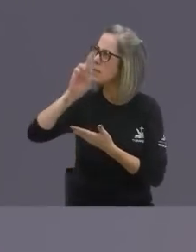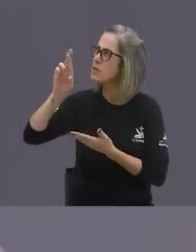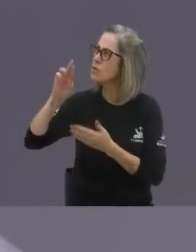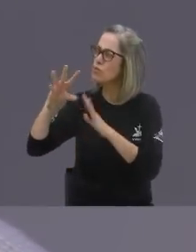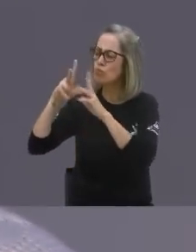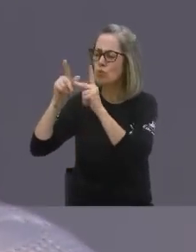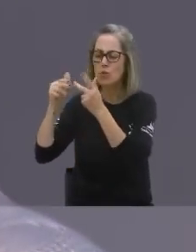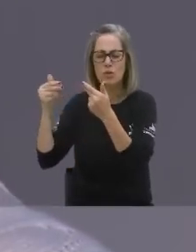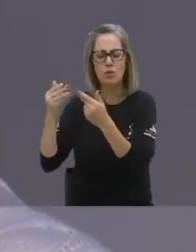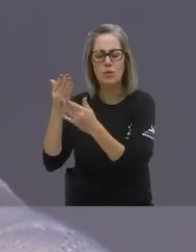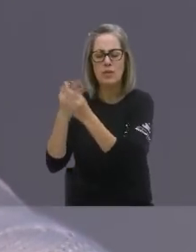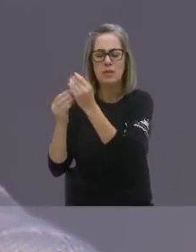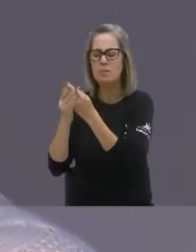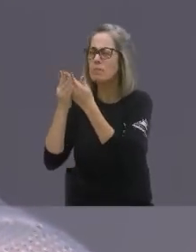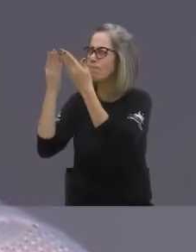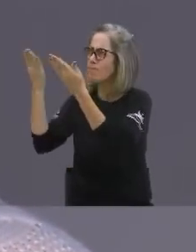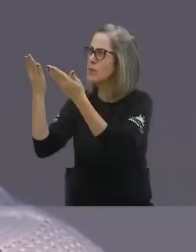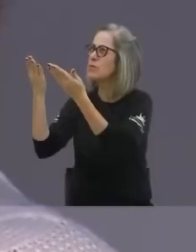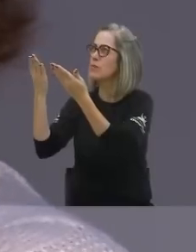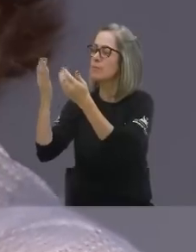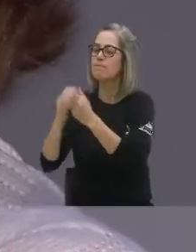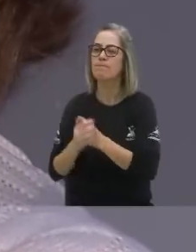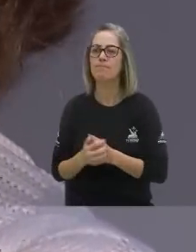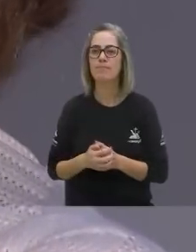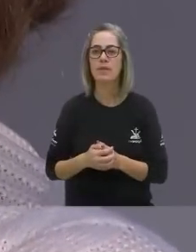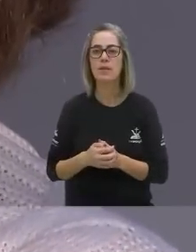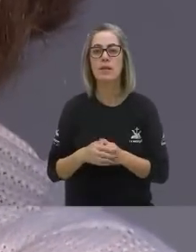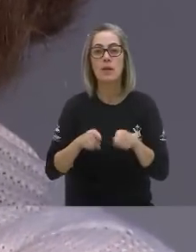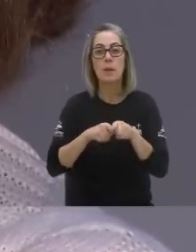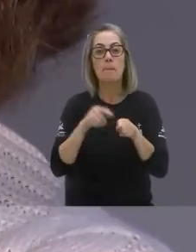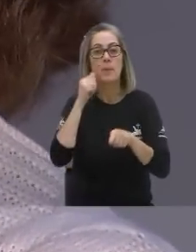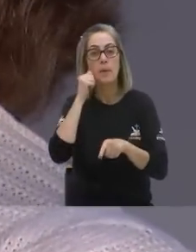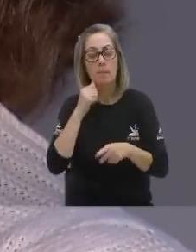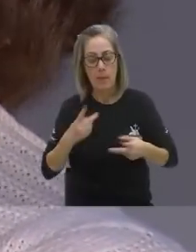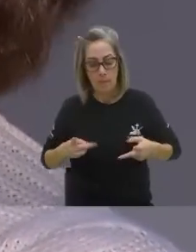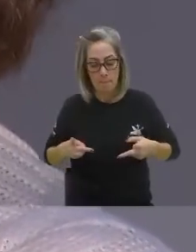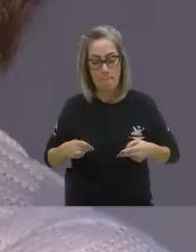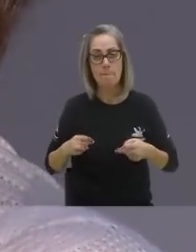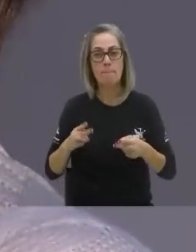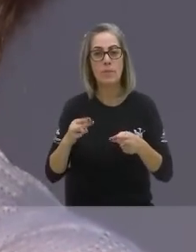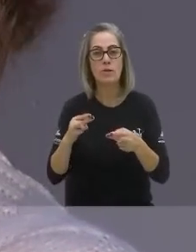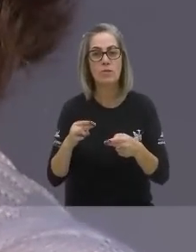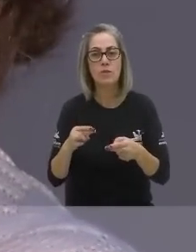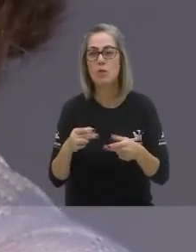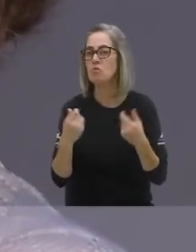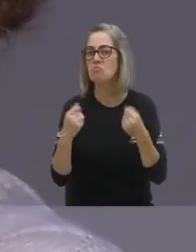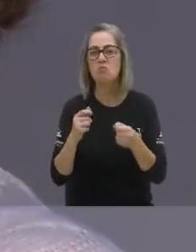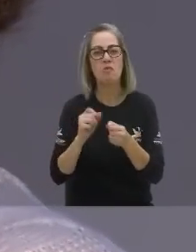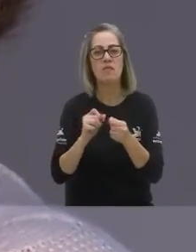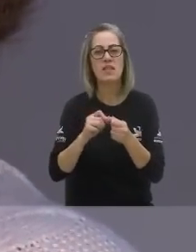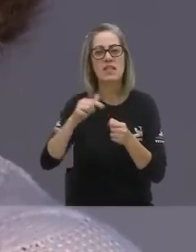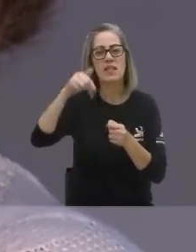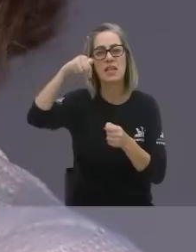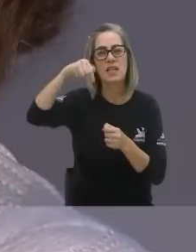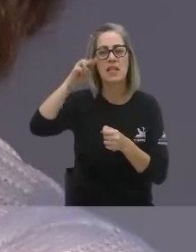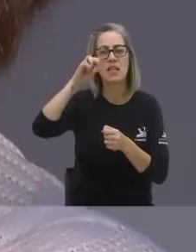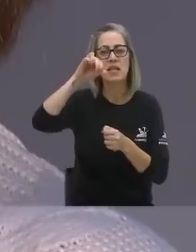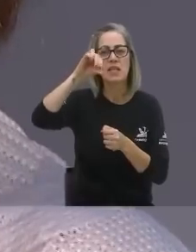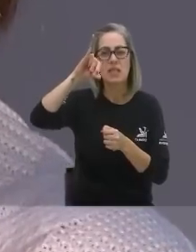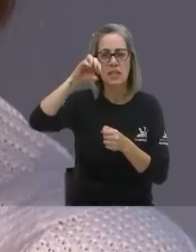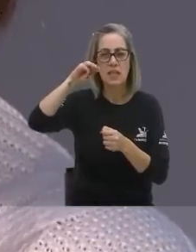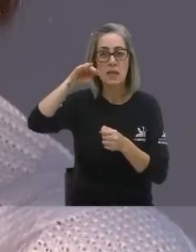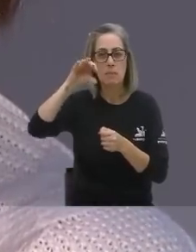suas mãos, eu sei que o que tiver que ser, vai ser. E a minha irmã operou, o Padre Reginaldo, e nem precisou químio, nem precisou rádio. O médico